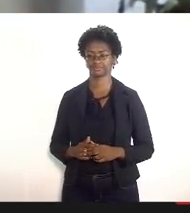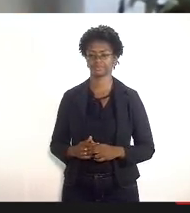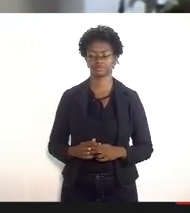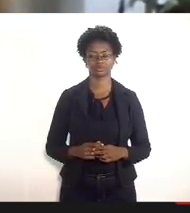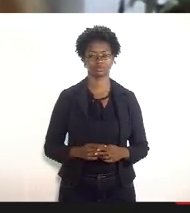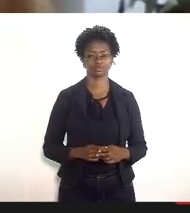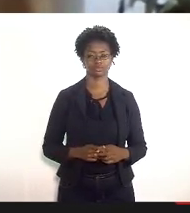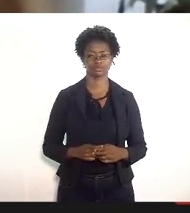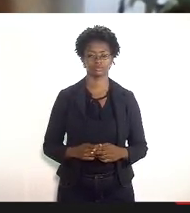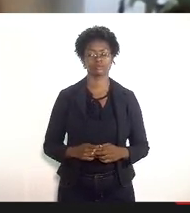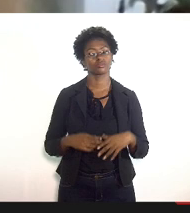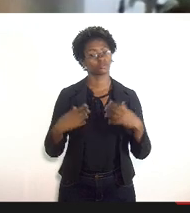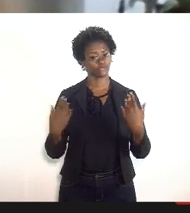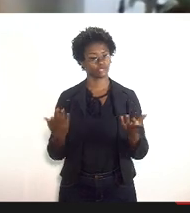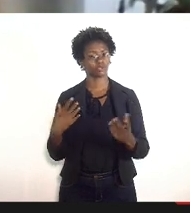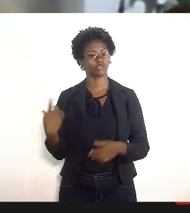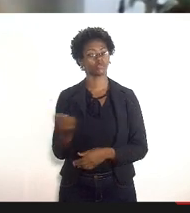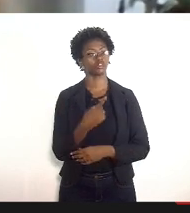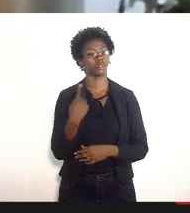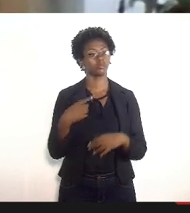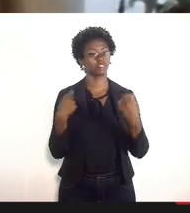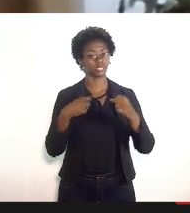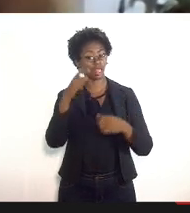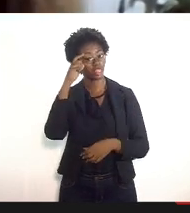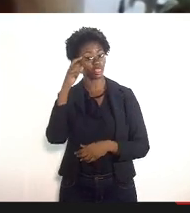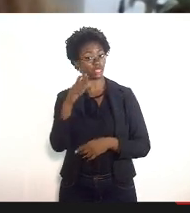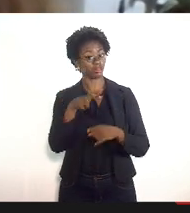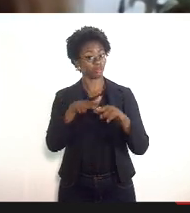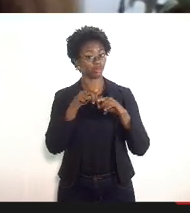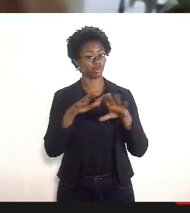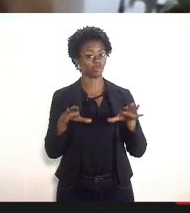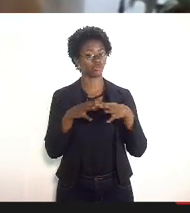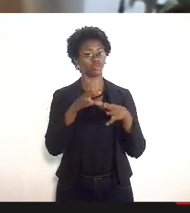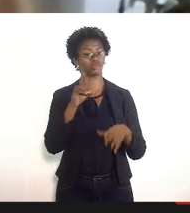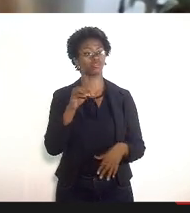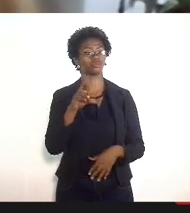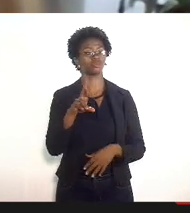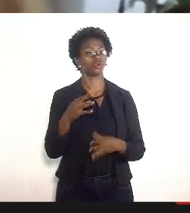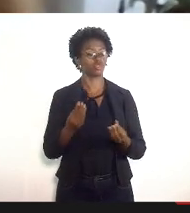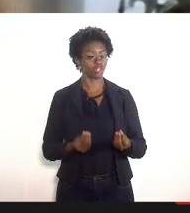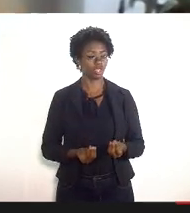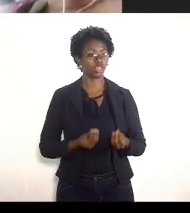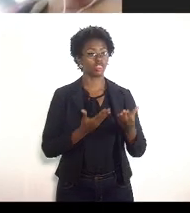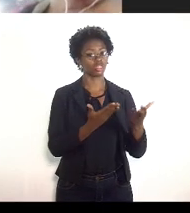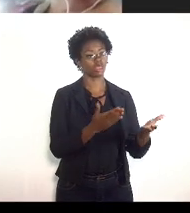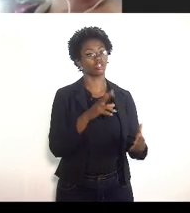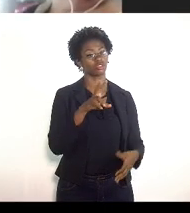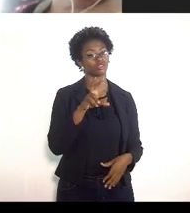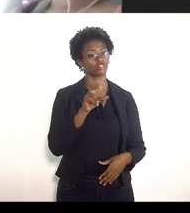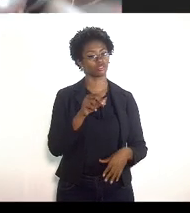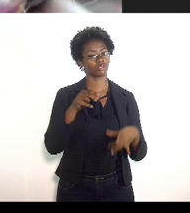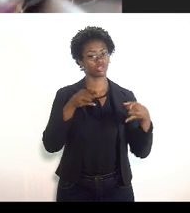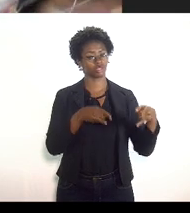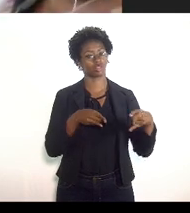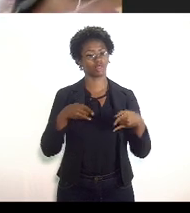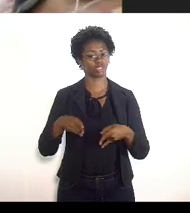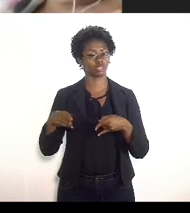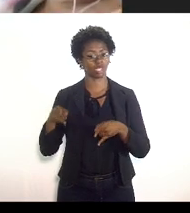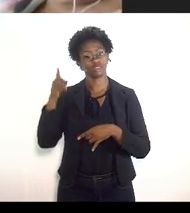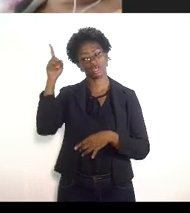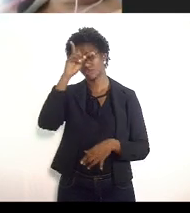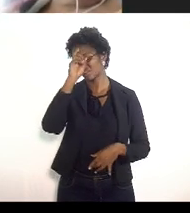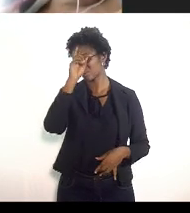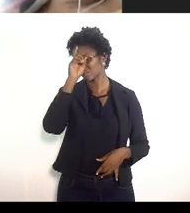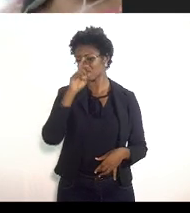Aliás, já deveríamos estar alerta, pois a Rede DOR nos doou 50 leitos do Hospital da Lagoa.